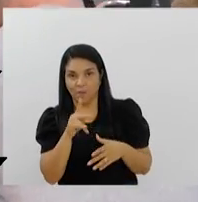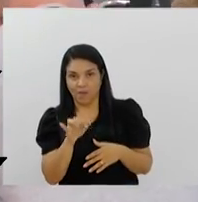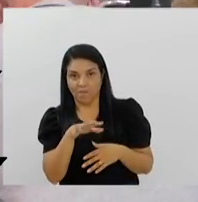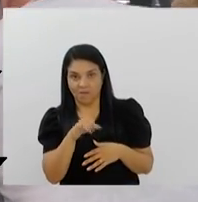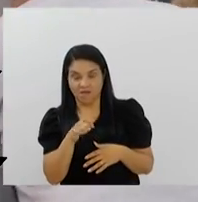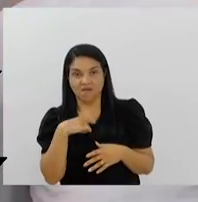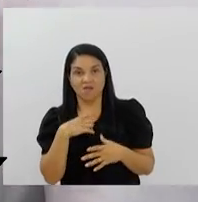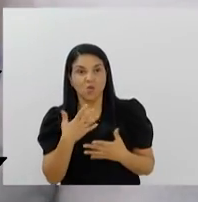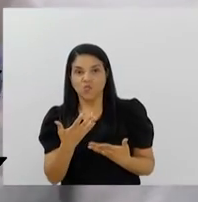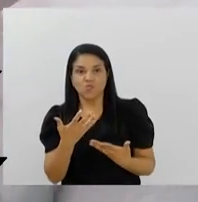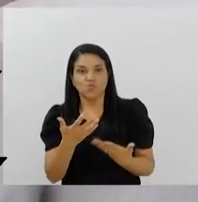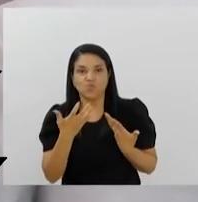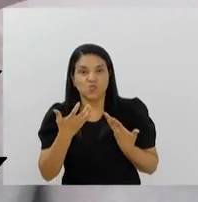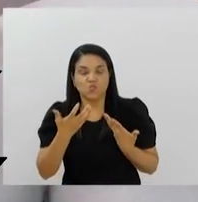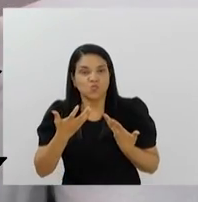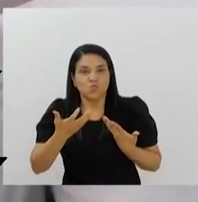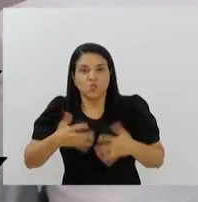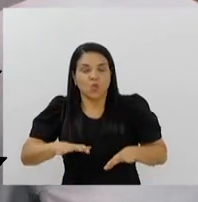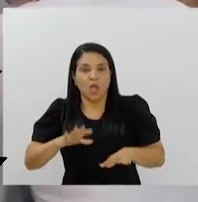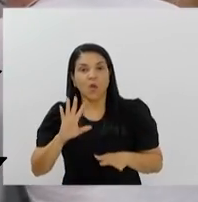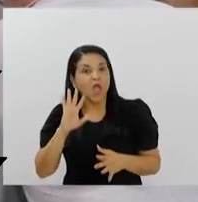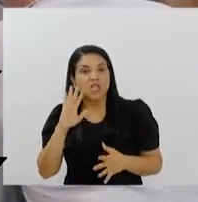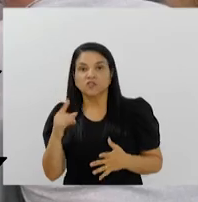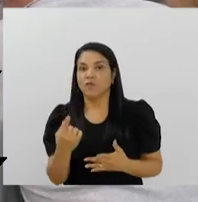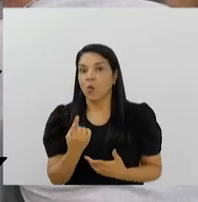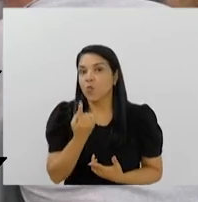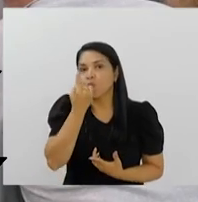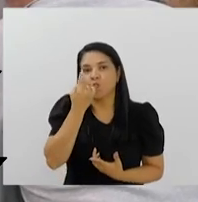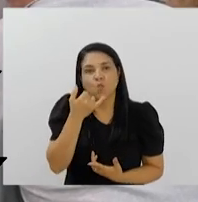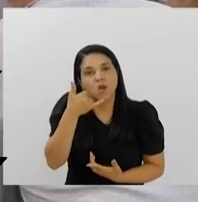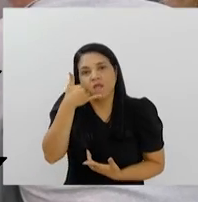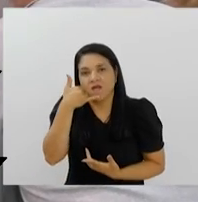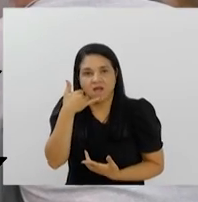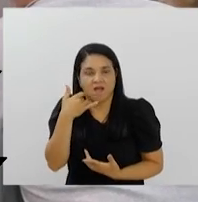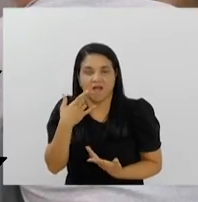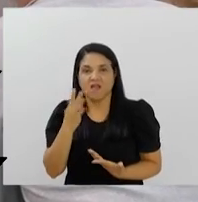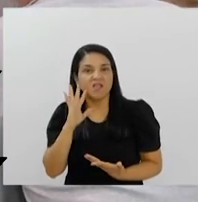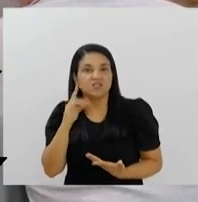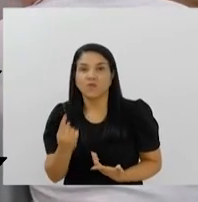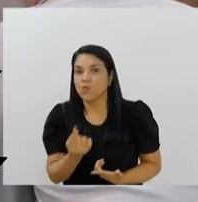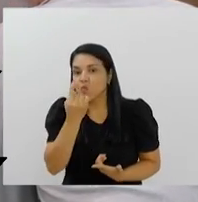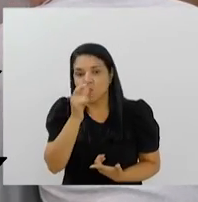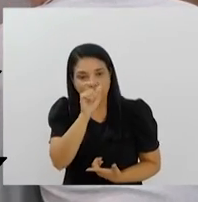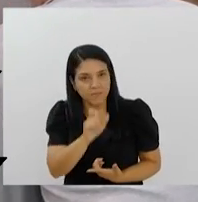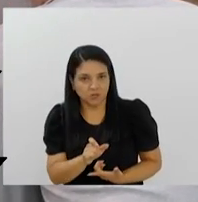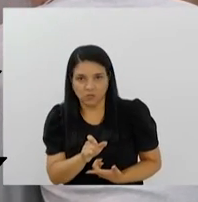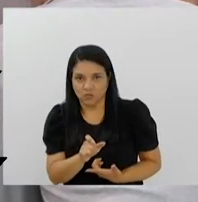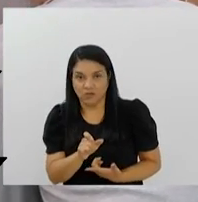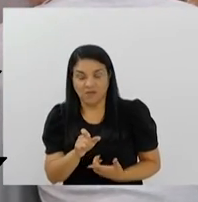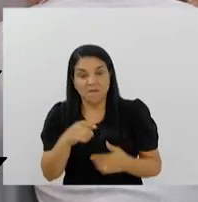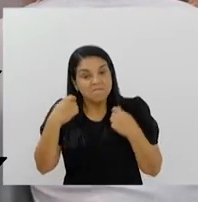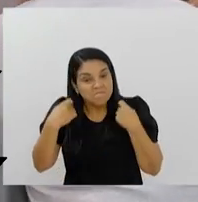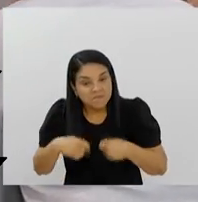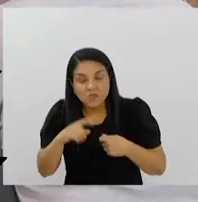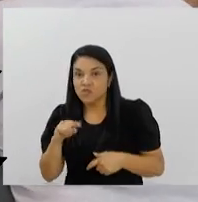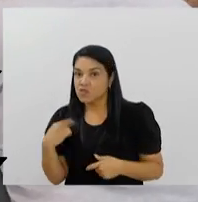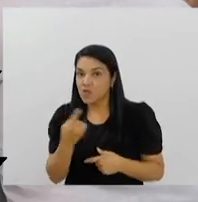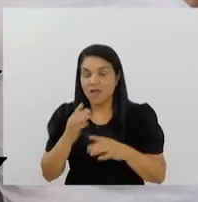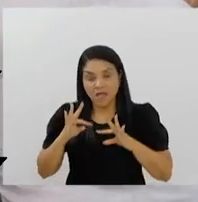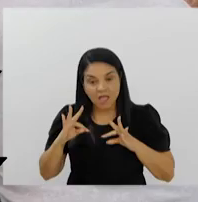um só não quero ter que ficar ligando resolvendo eu preciso a gente precisa resolver o problema de